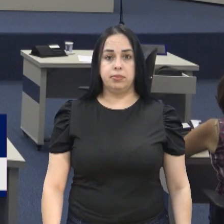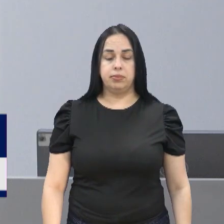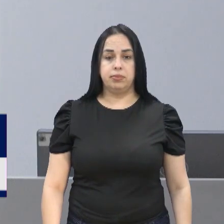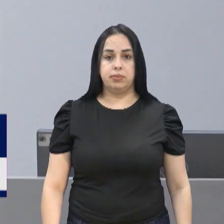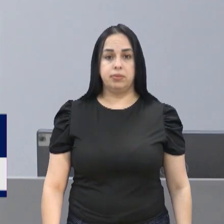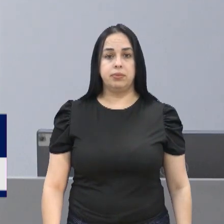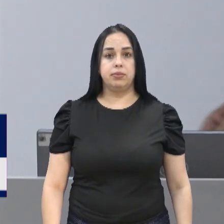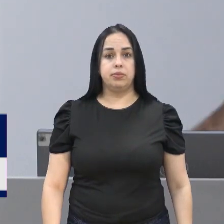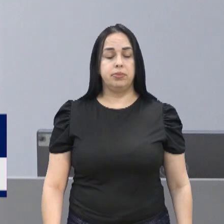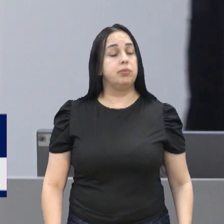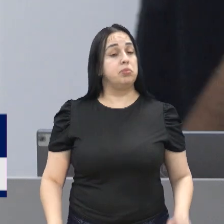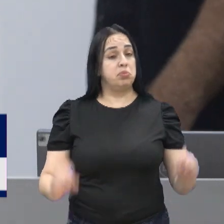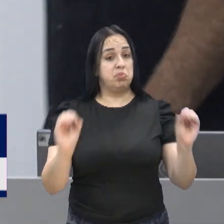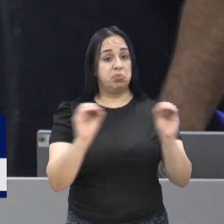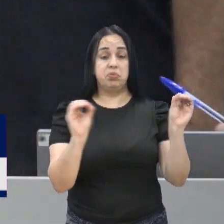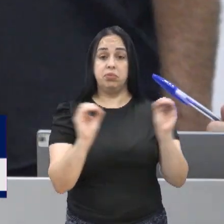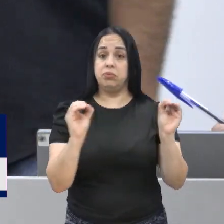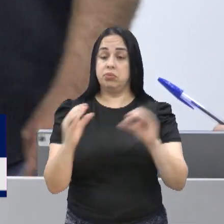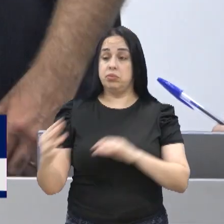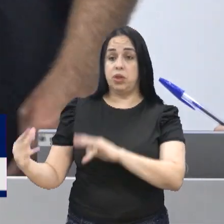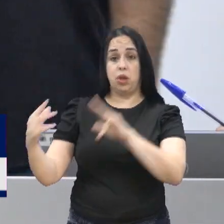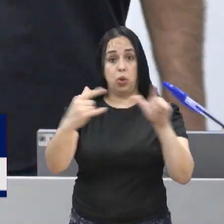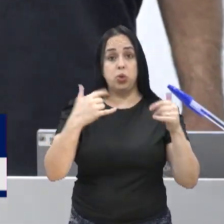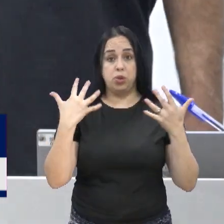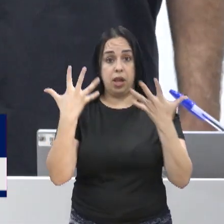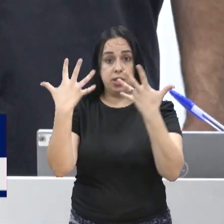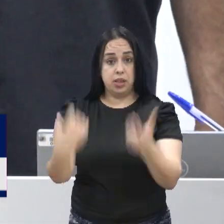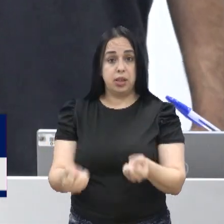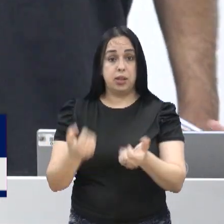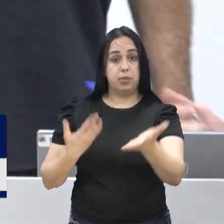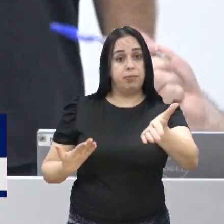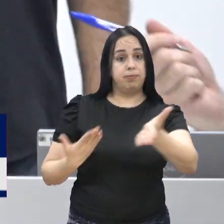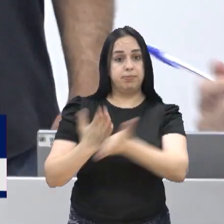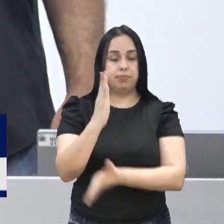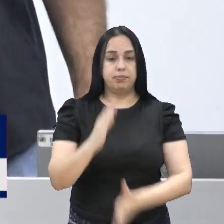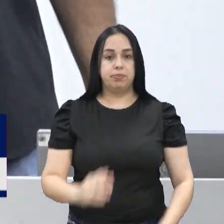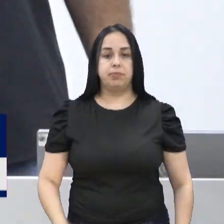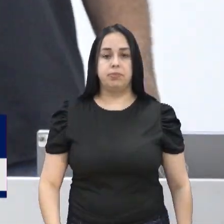senhor presidente. Sem nenhum voto contrário, está aprovado por unanimidade.